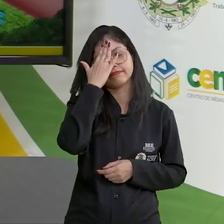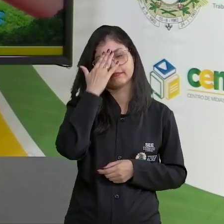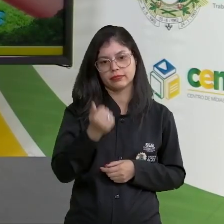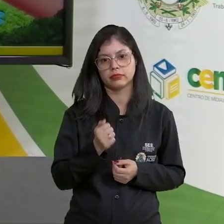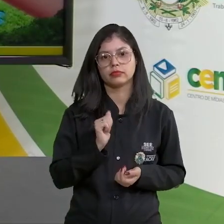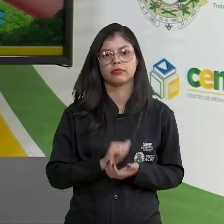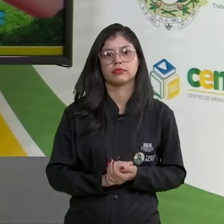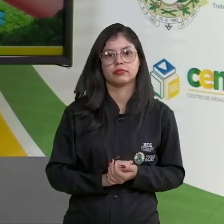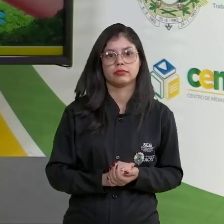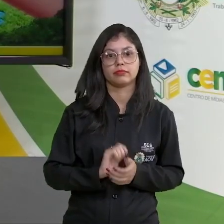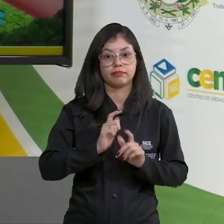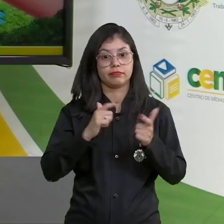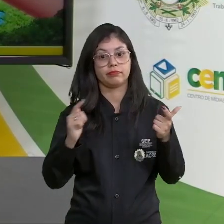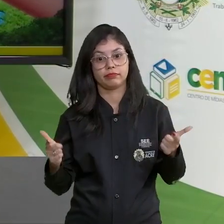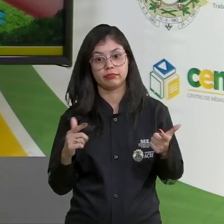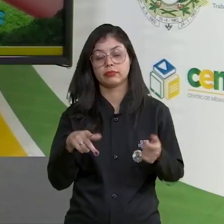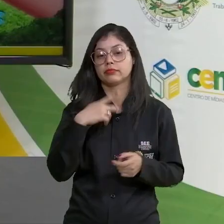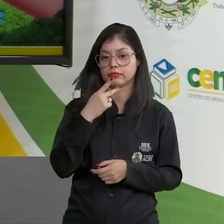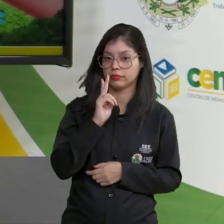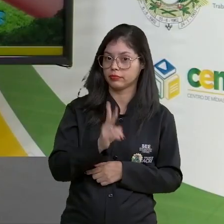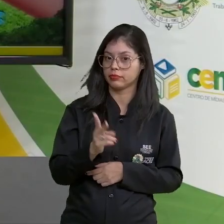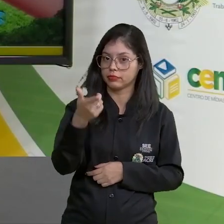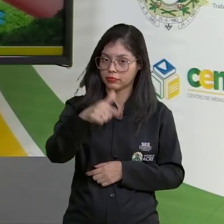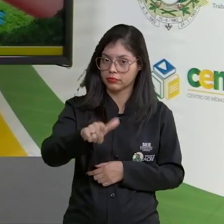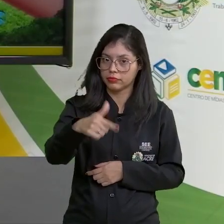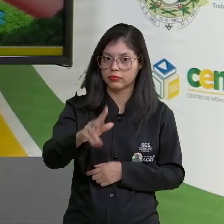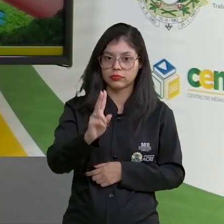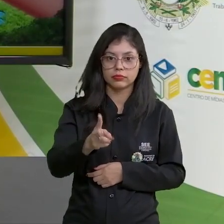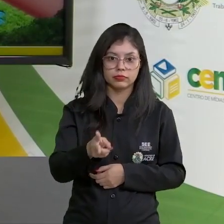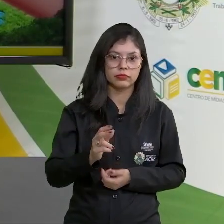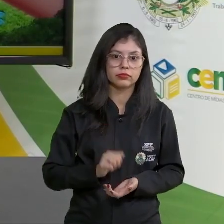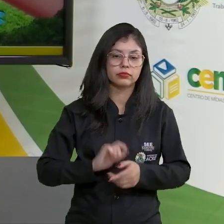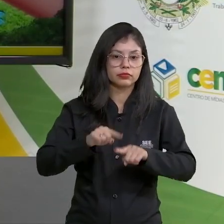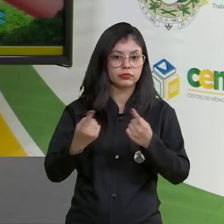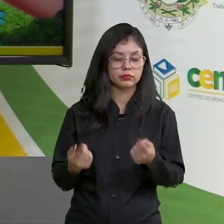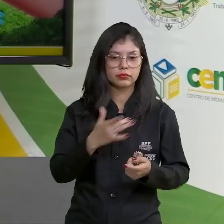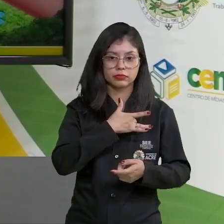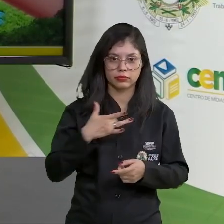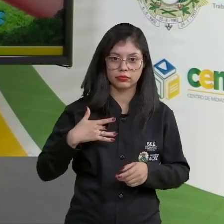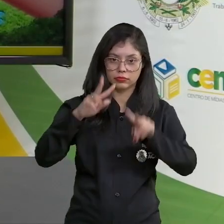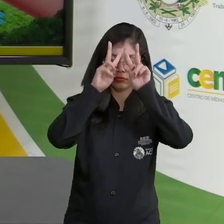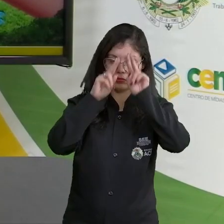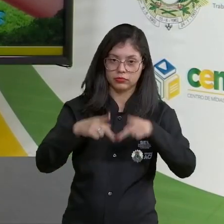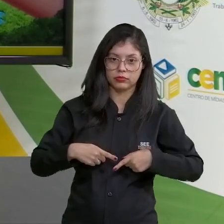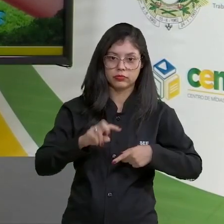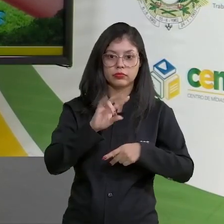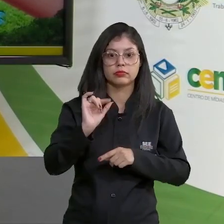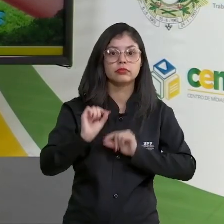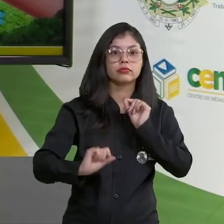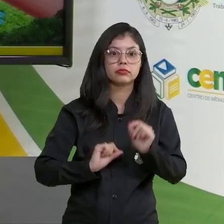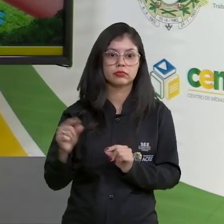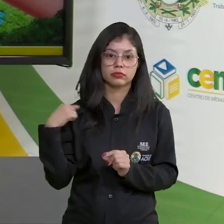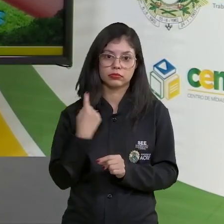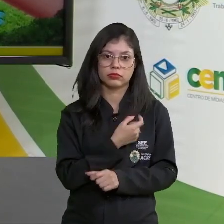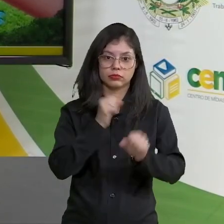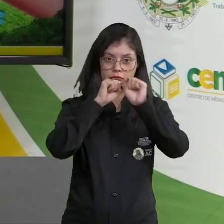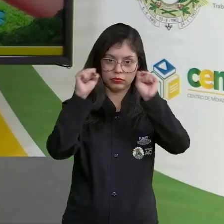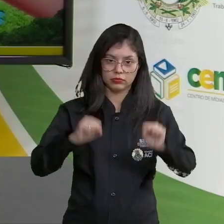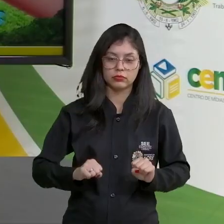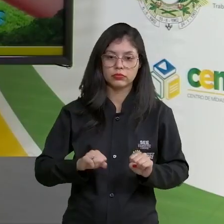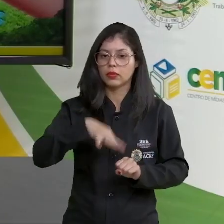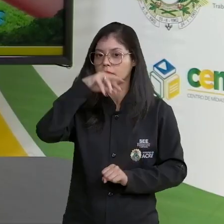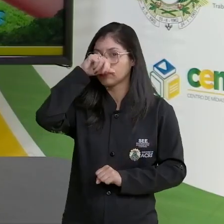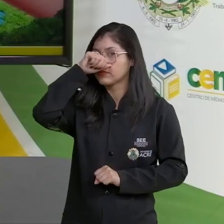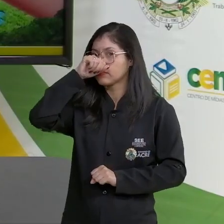eu acho que não tem nem tão necessidade de eu estar falando e repetindo aqui para vocês. Mas na saúde humana vai afetar principalmente o nosso sistema